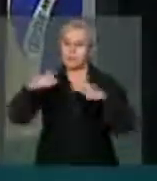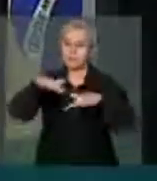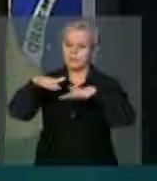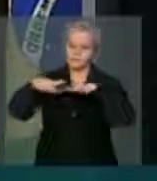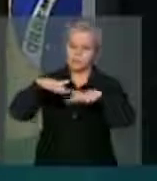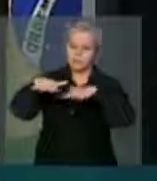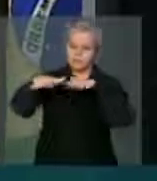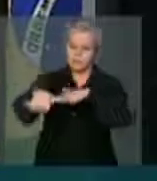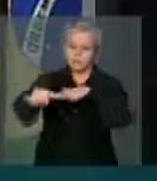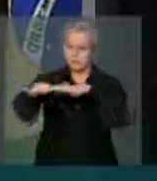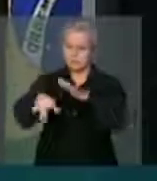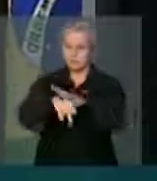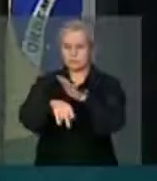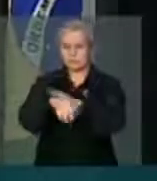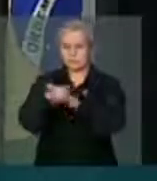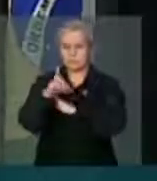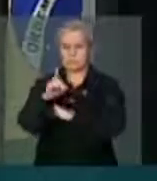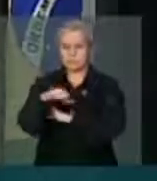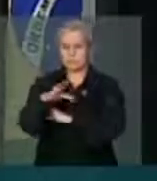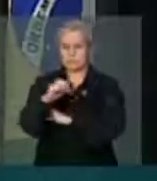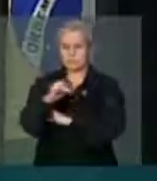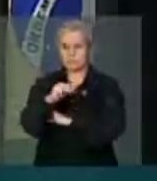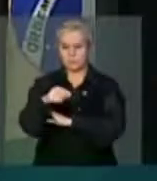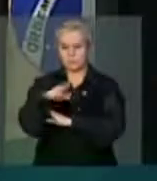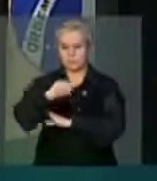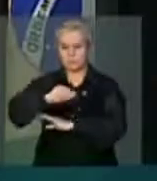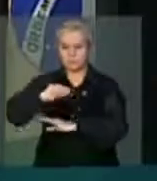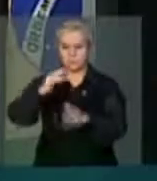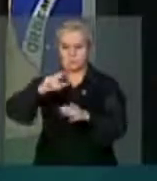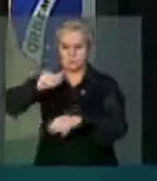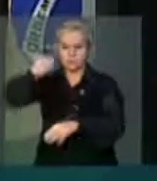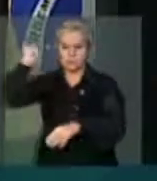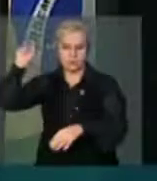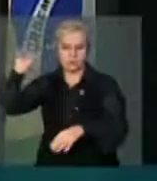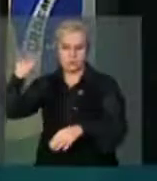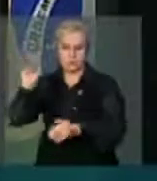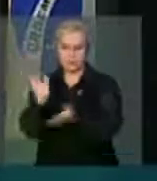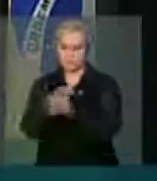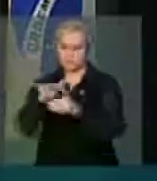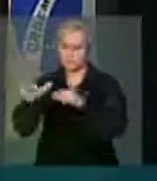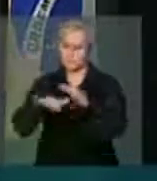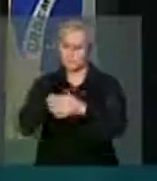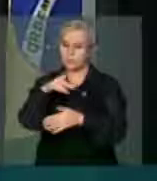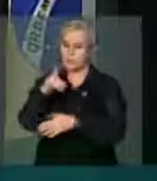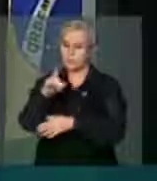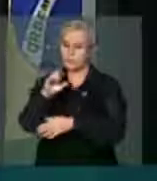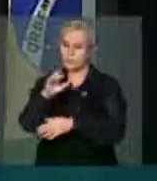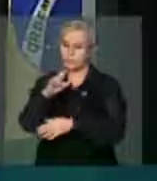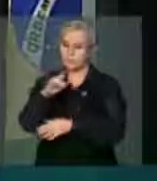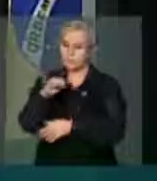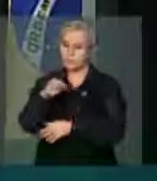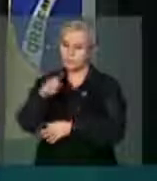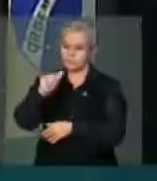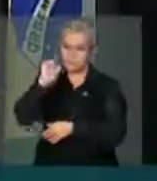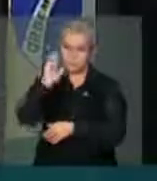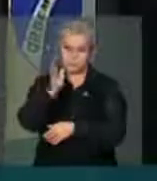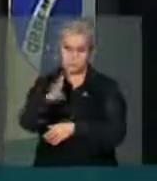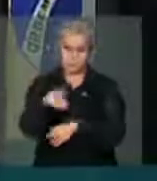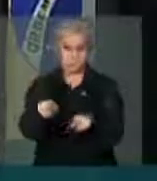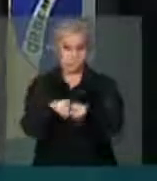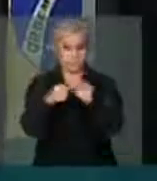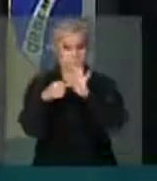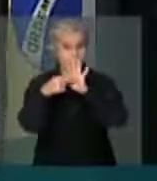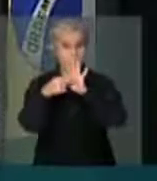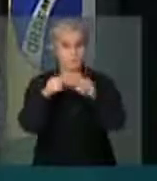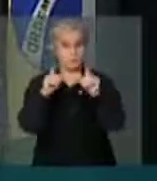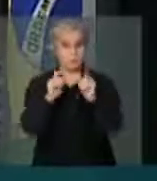mobilização democrática desde as diretas já. E mais ainda, os números mostram